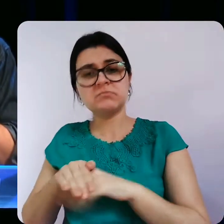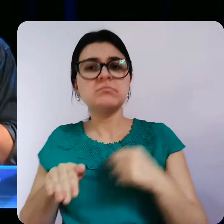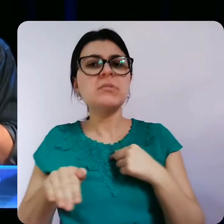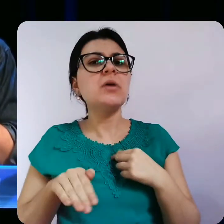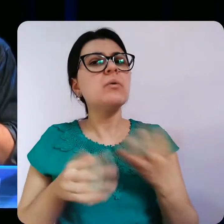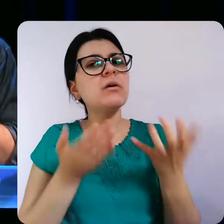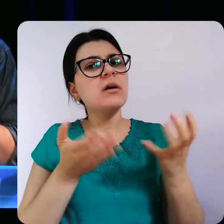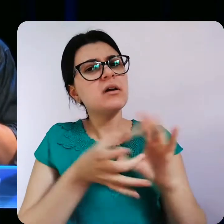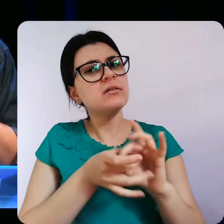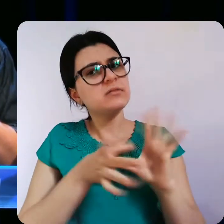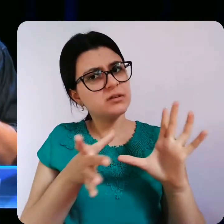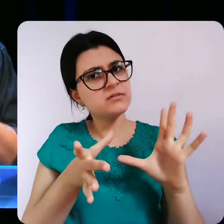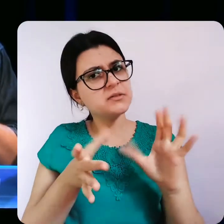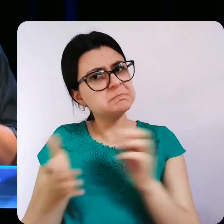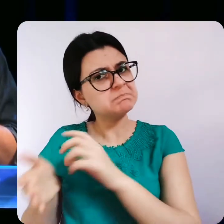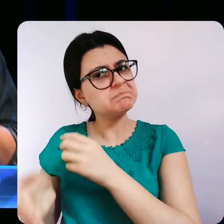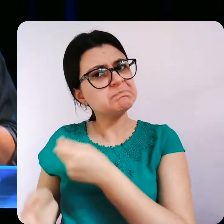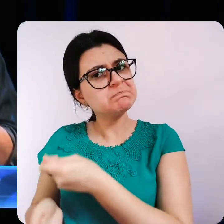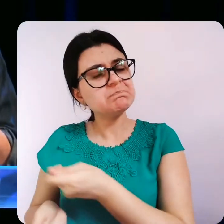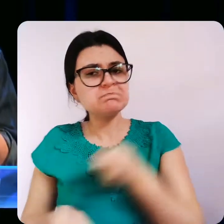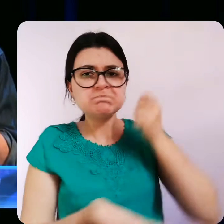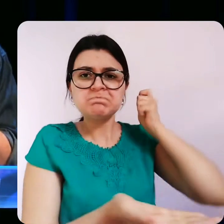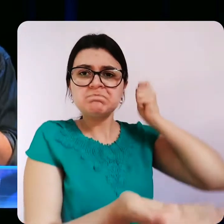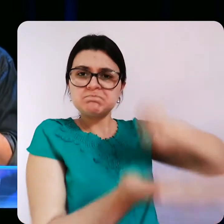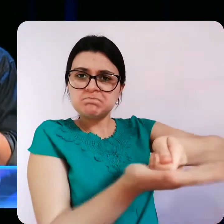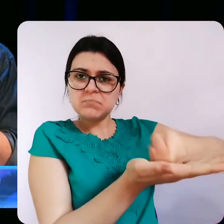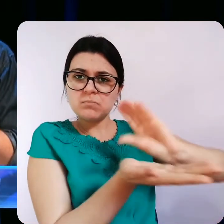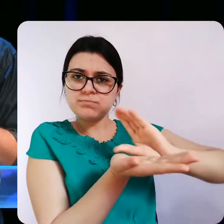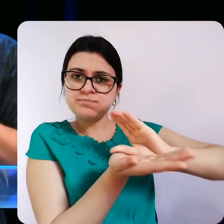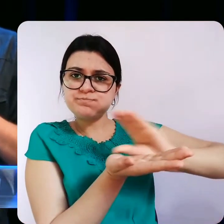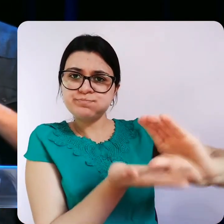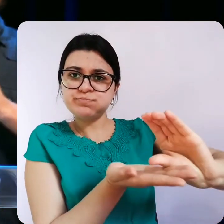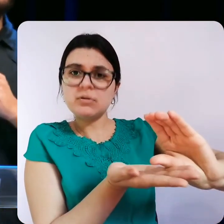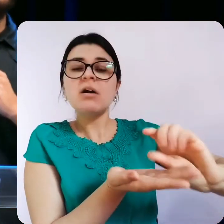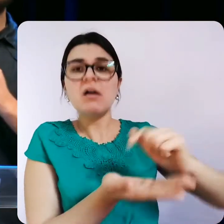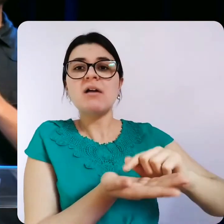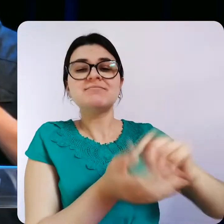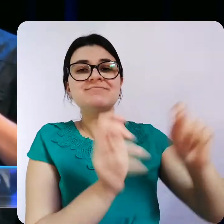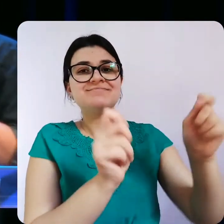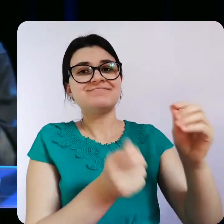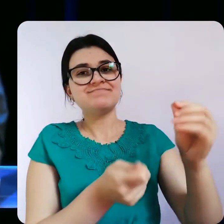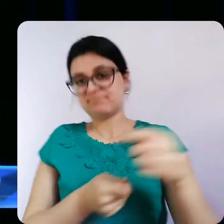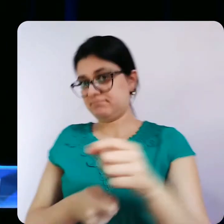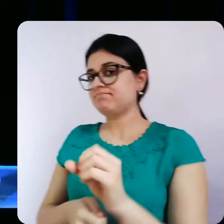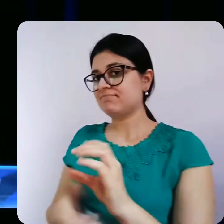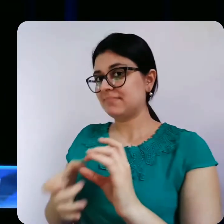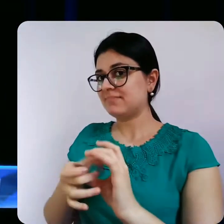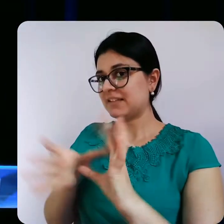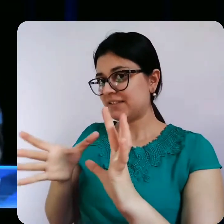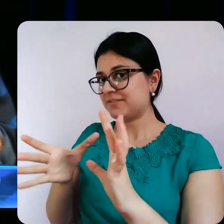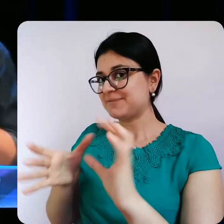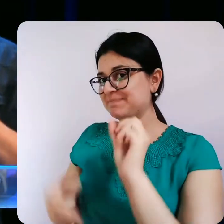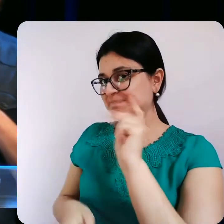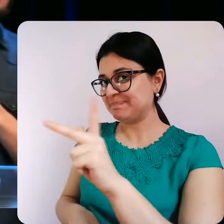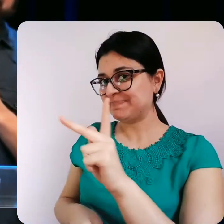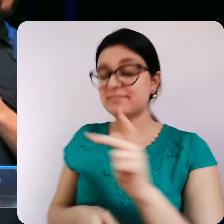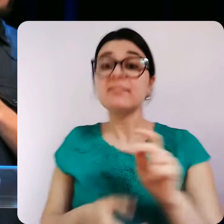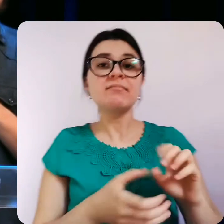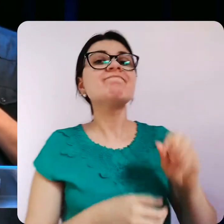era quase impossível ele conseguir comprar a liberdade dele, ou juntar algum dinheiro, ou conseguir dinheiro. Imagina se era um escravo que não tinha nem onde conseguir algum tipo de